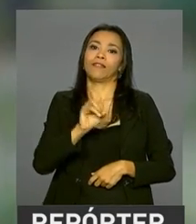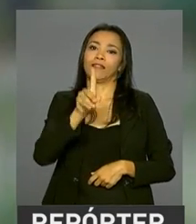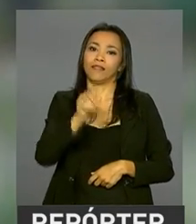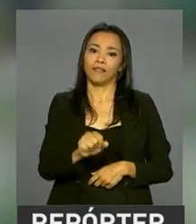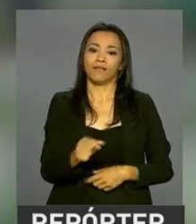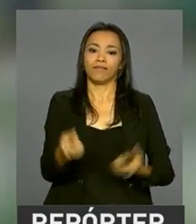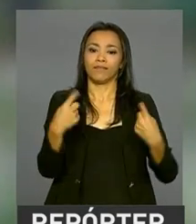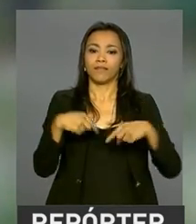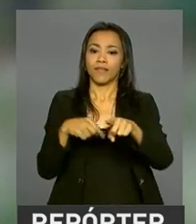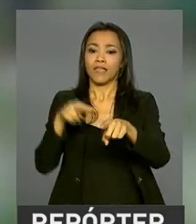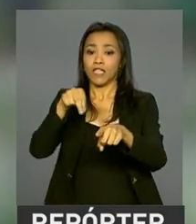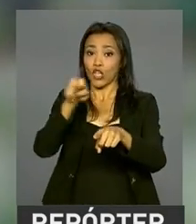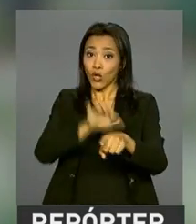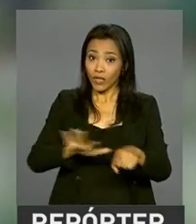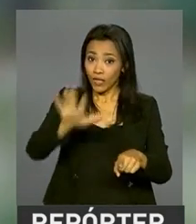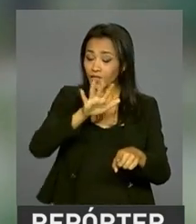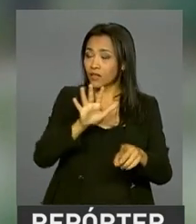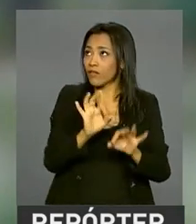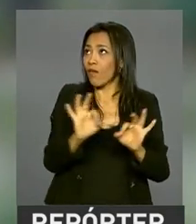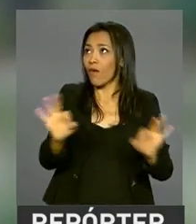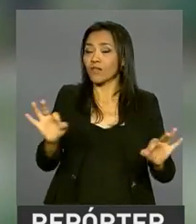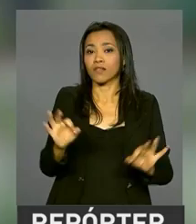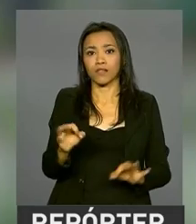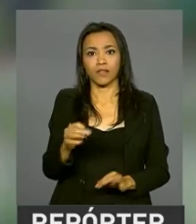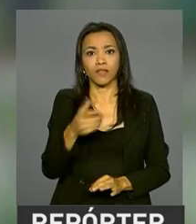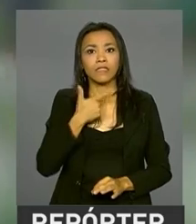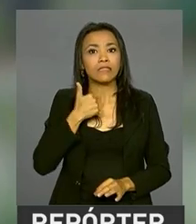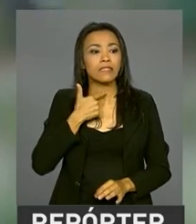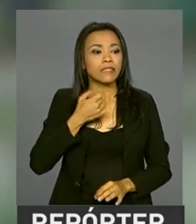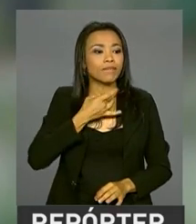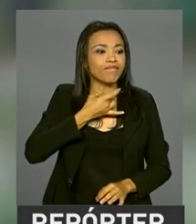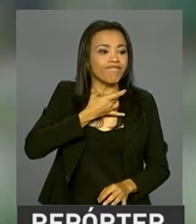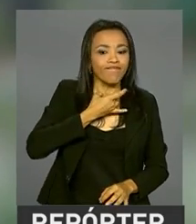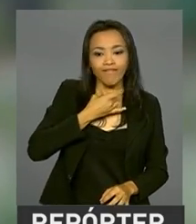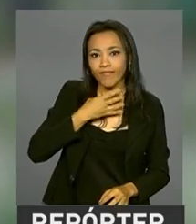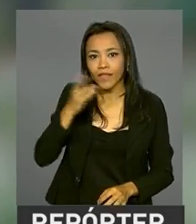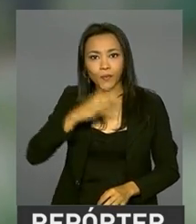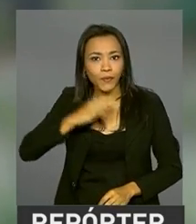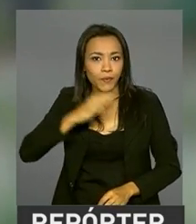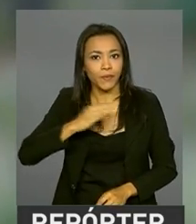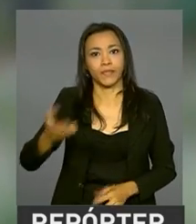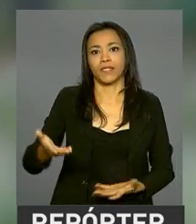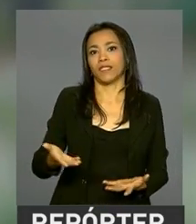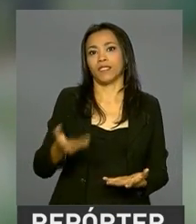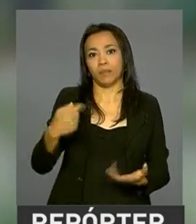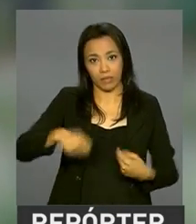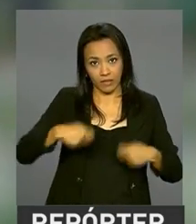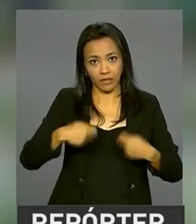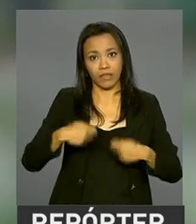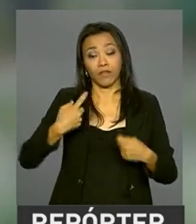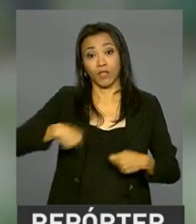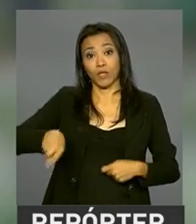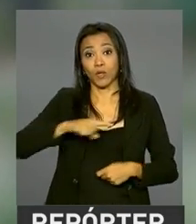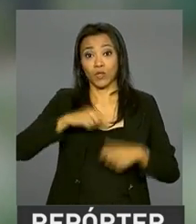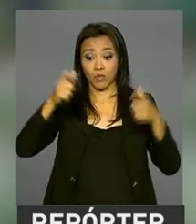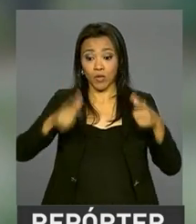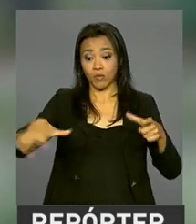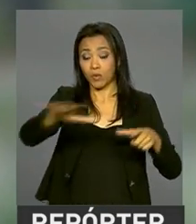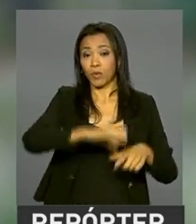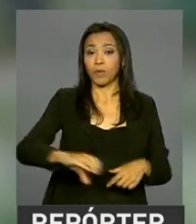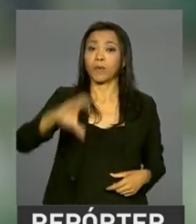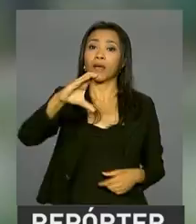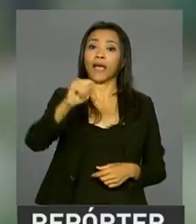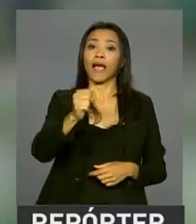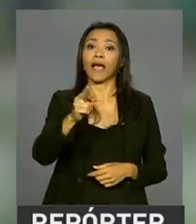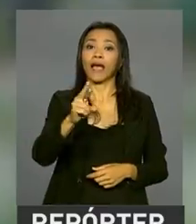realidade imensa, porque só quem tem sede tem pressa, né? E Monteiro precisava por conta que nós moramos no Cariri,